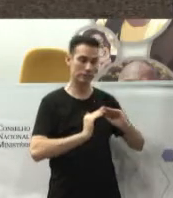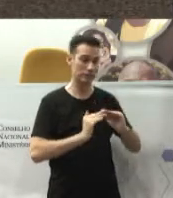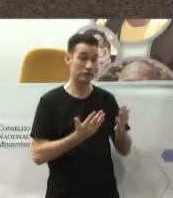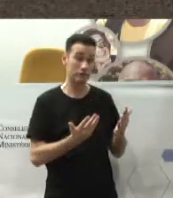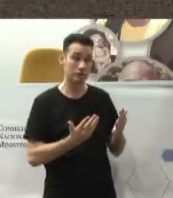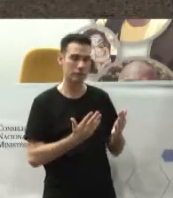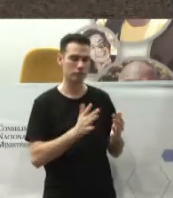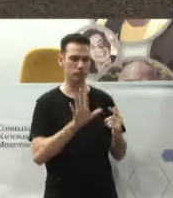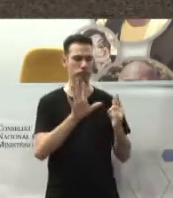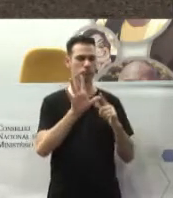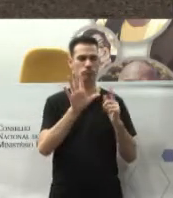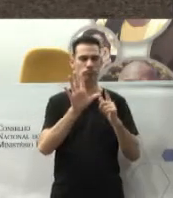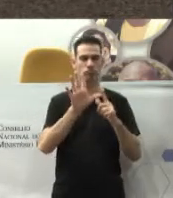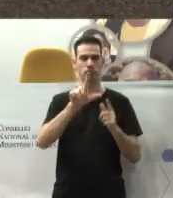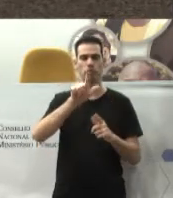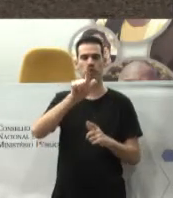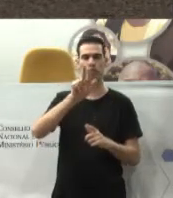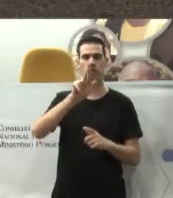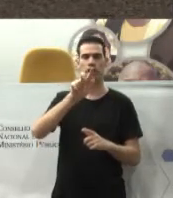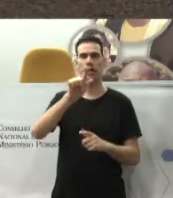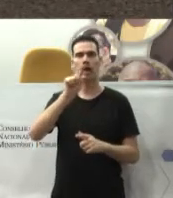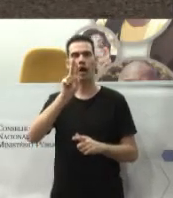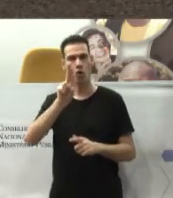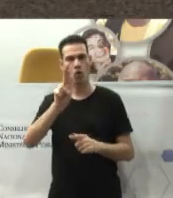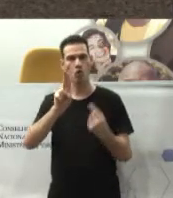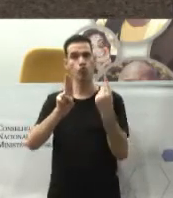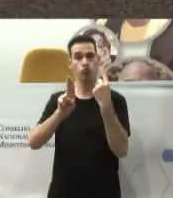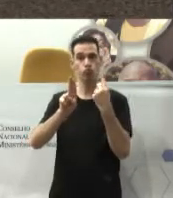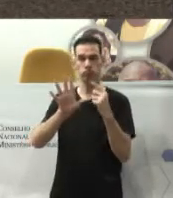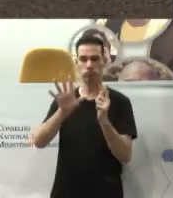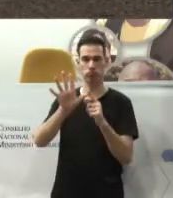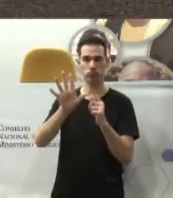1, e a minha decisão não foi cumprida.